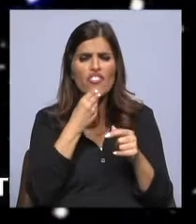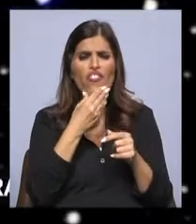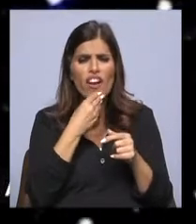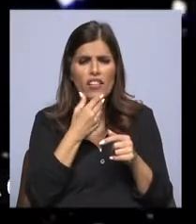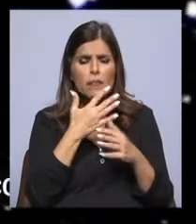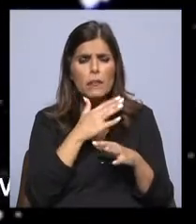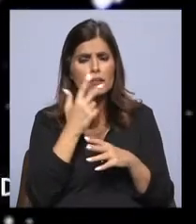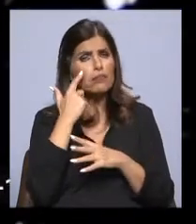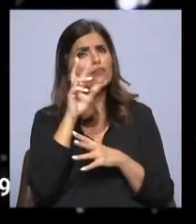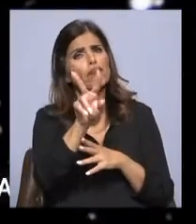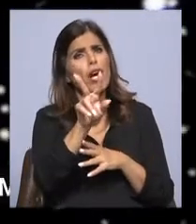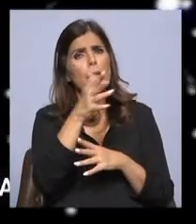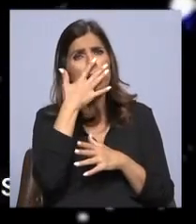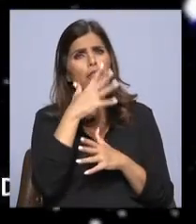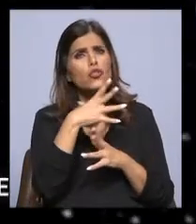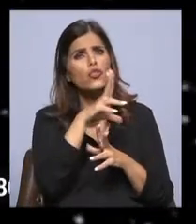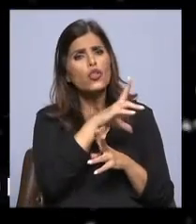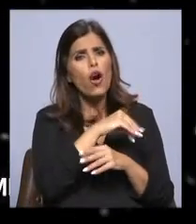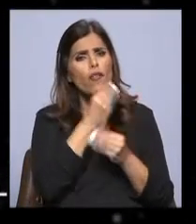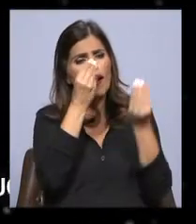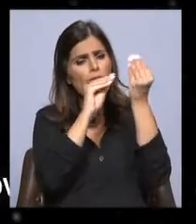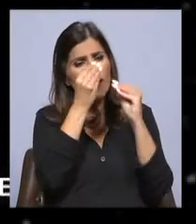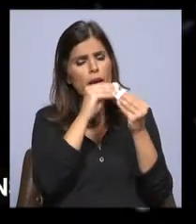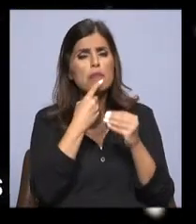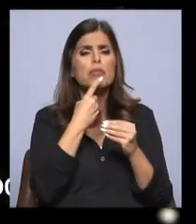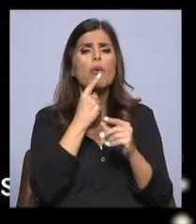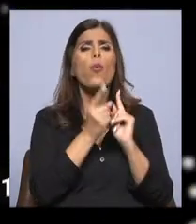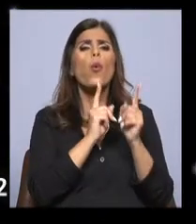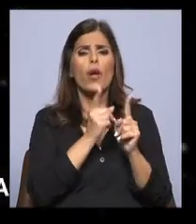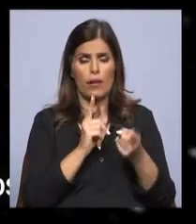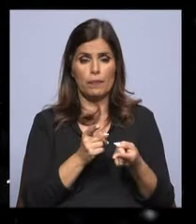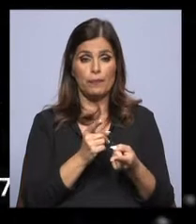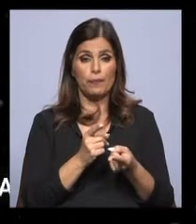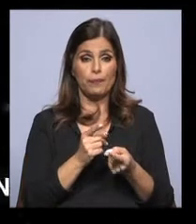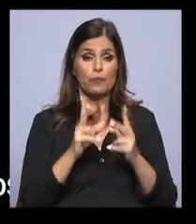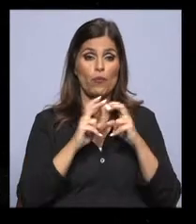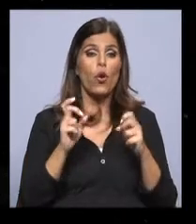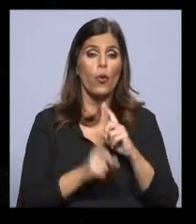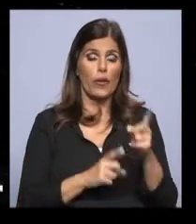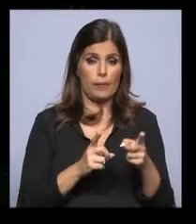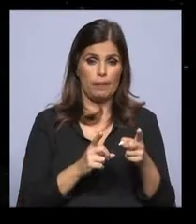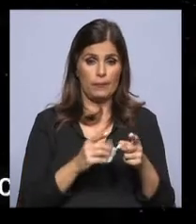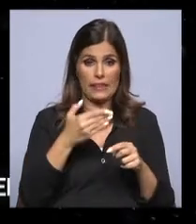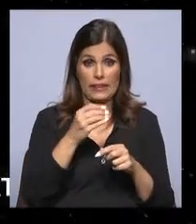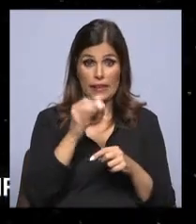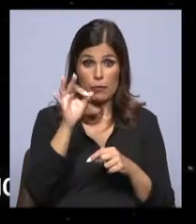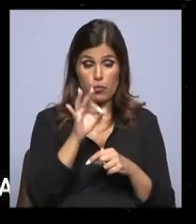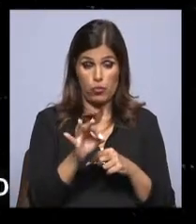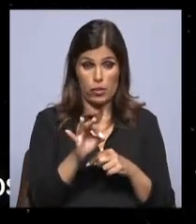parecem novas. Há aqui uma cosmética que precisamos perceber o que é que se passa. Então o que é que eles descobriram? Descobriram que em 70% daquelas anãs